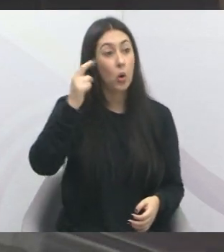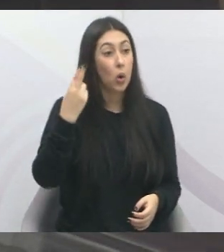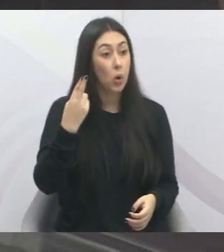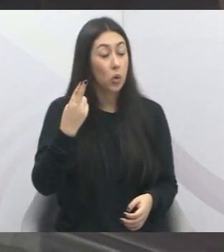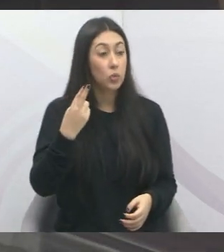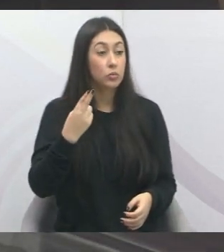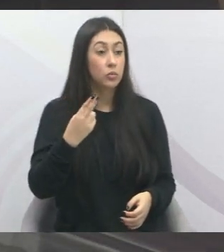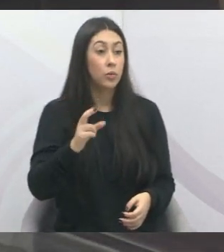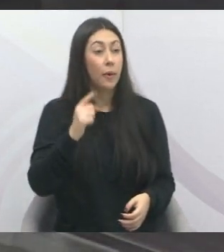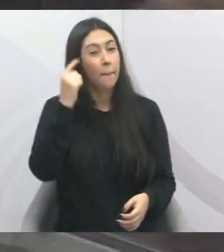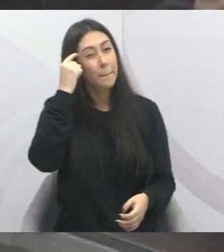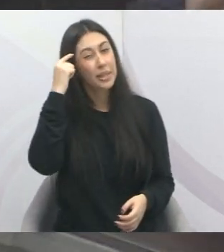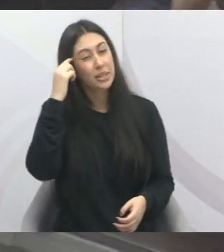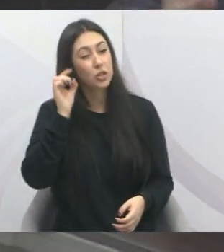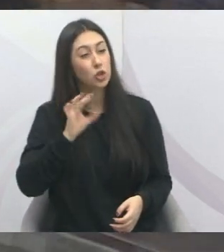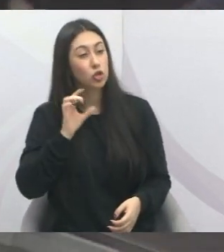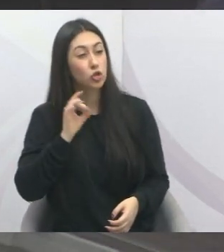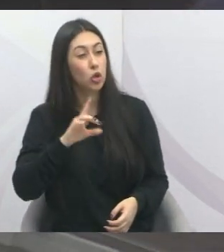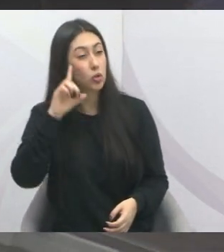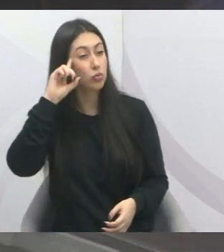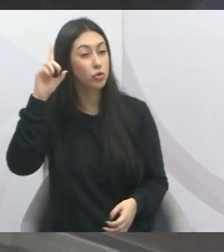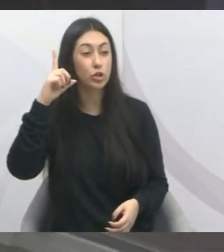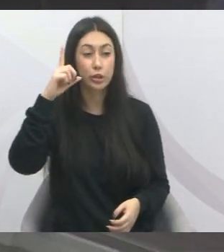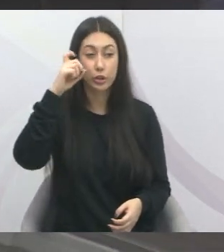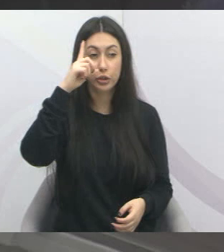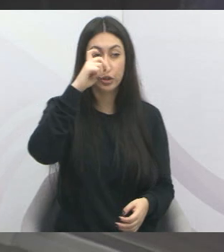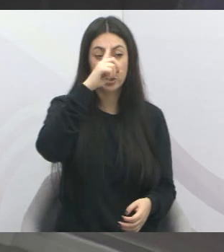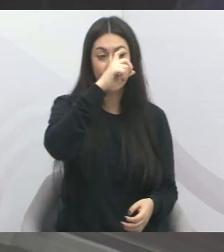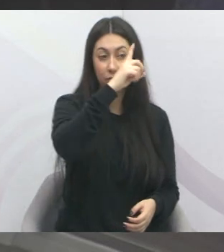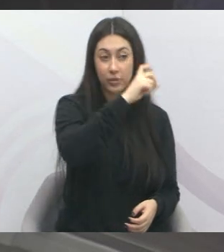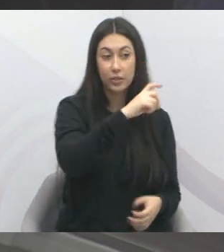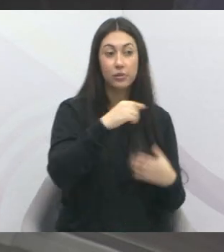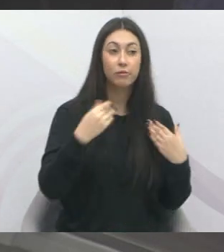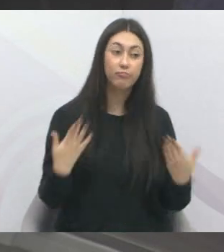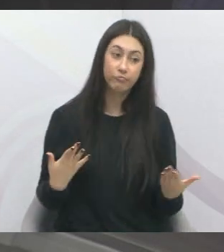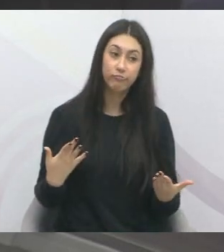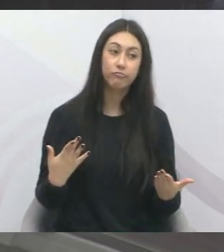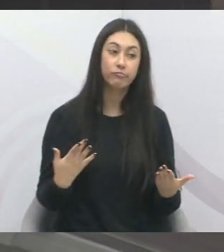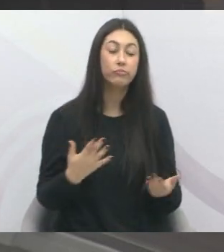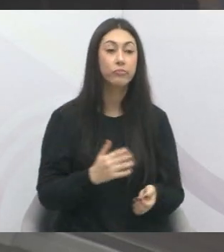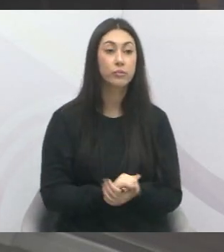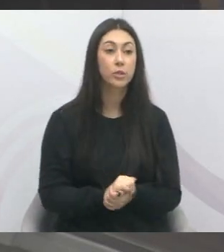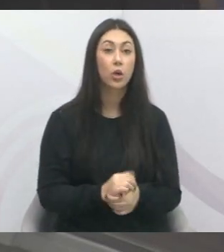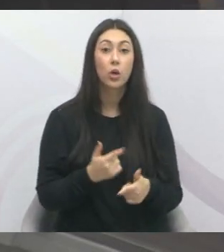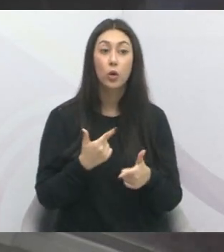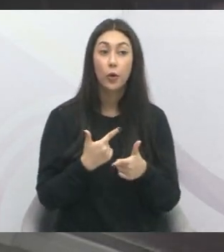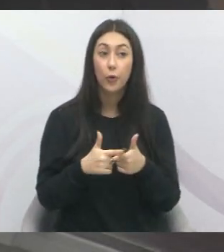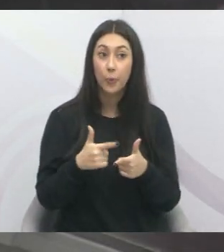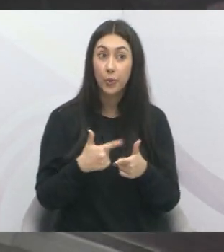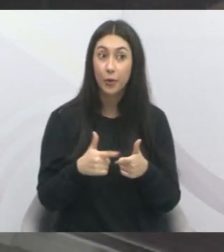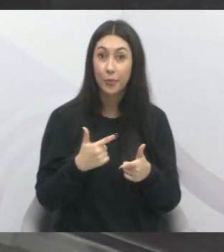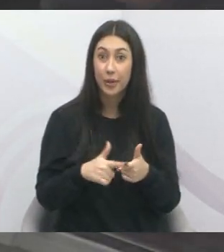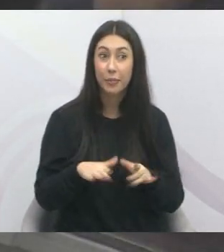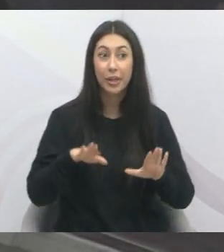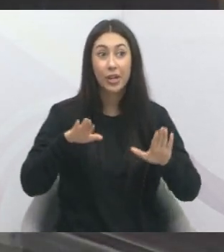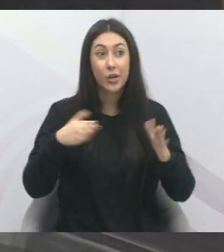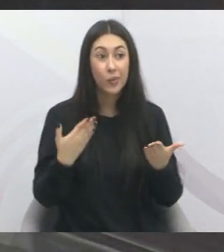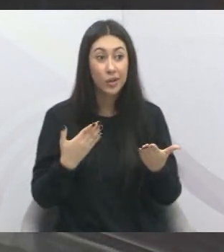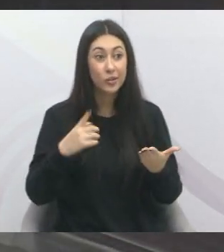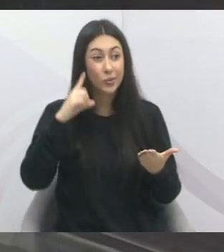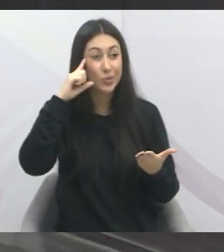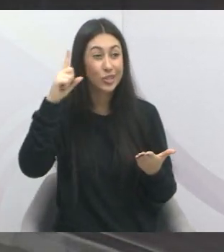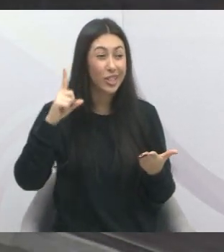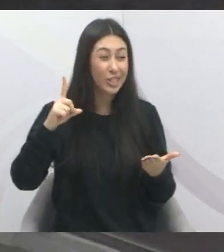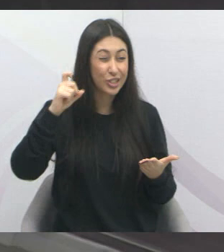20 e poucos dias do mês com um excesso de efetivo, porque o recurso é escasso. O problema é quando os dias que estão... a